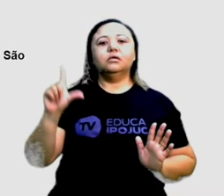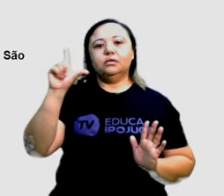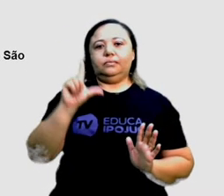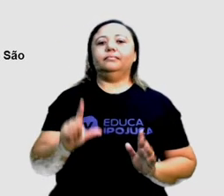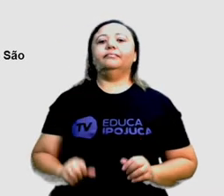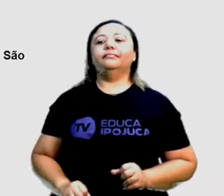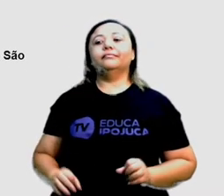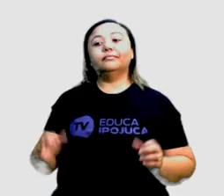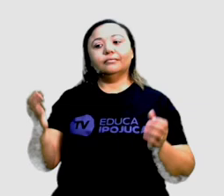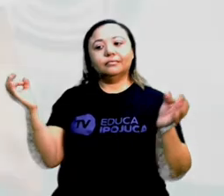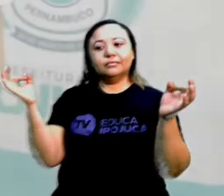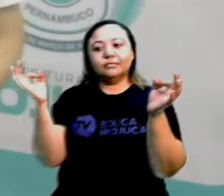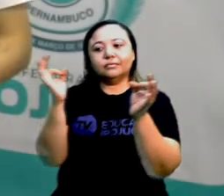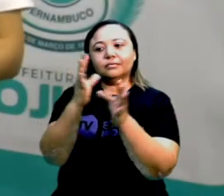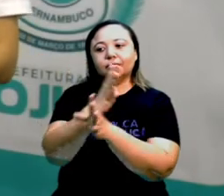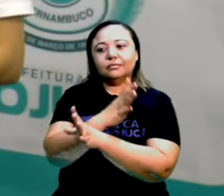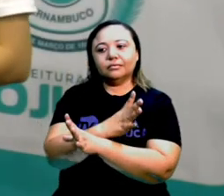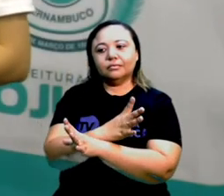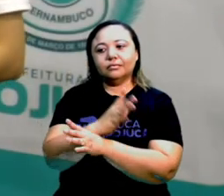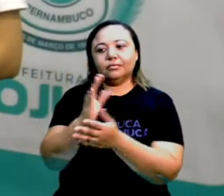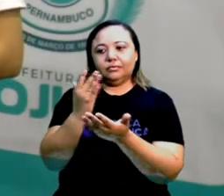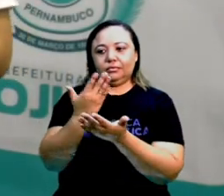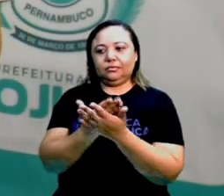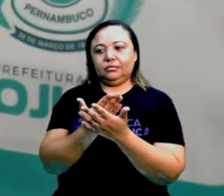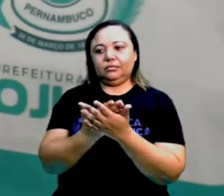ok? Então, aqui estão as nossas